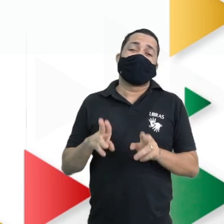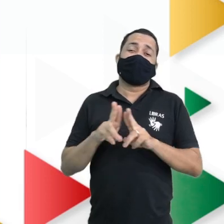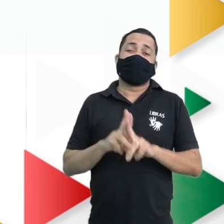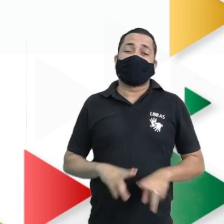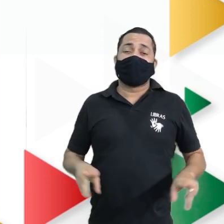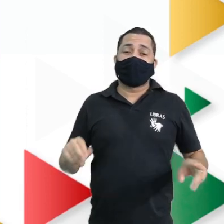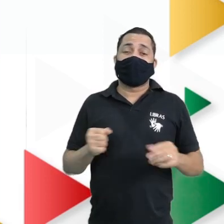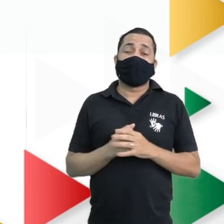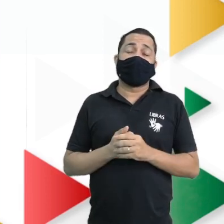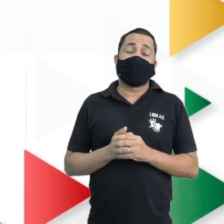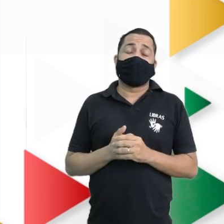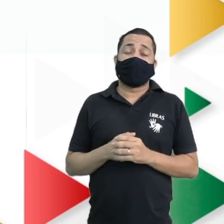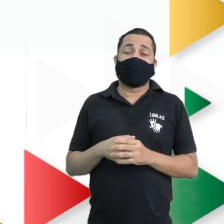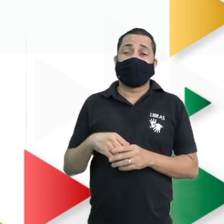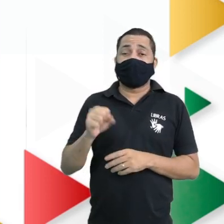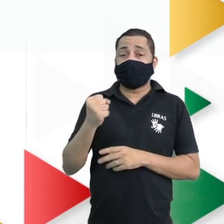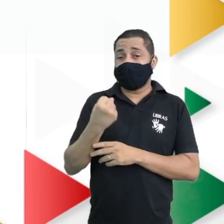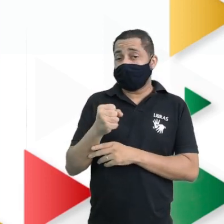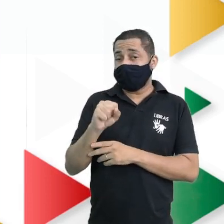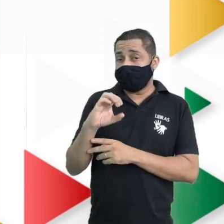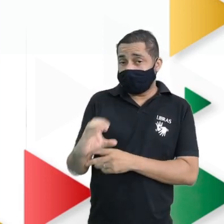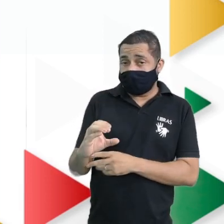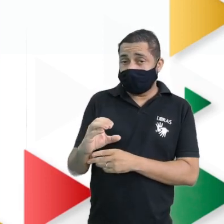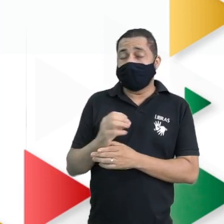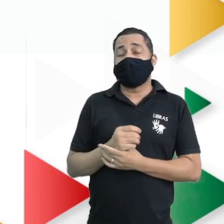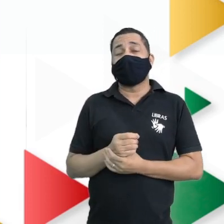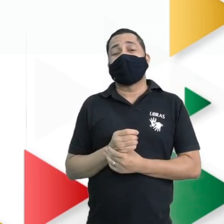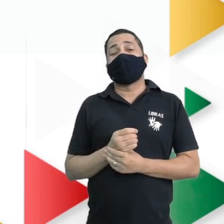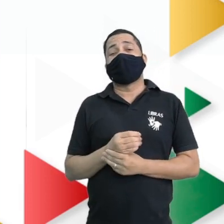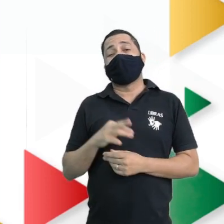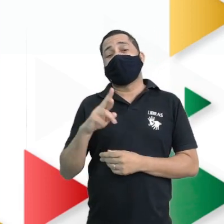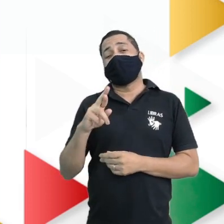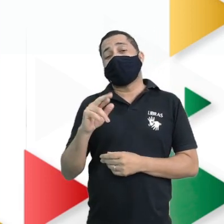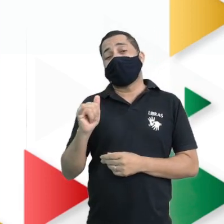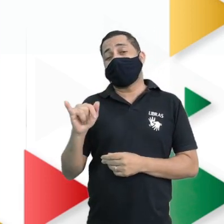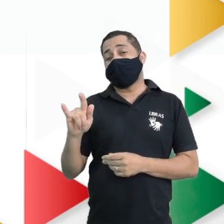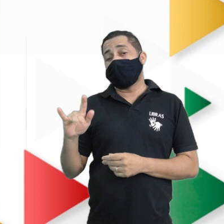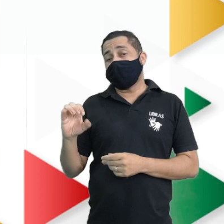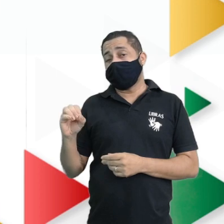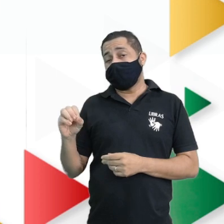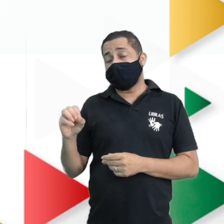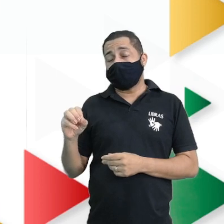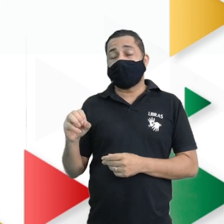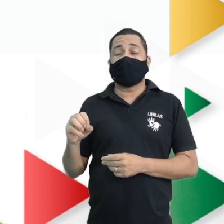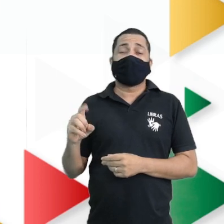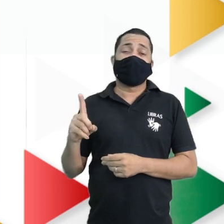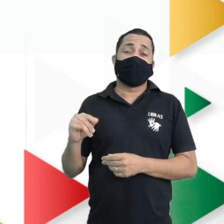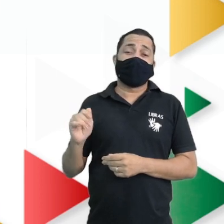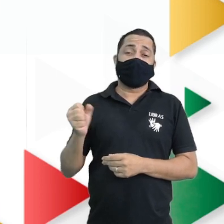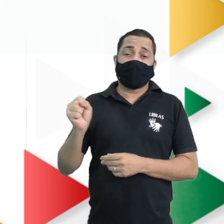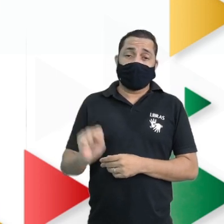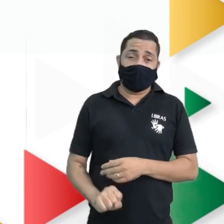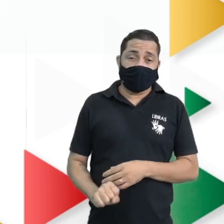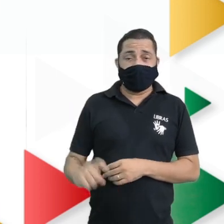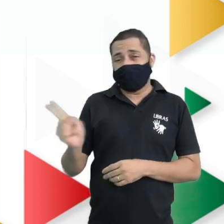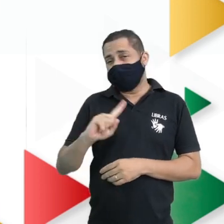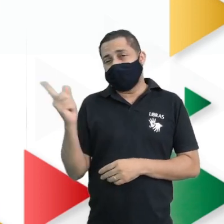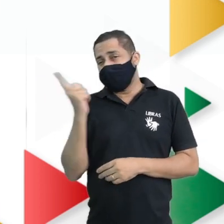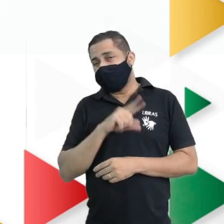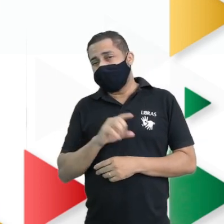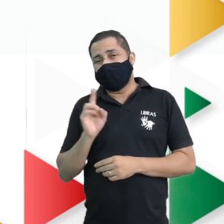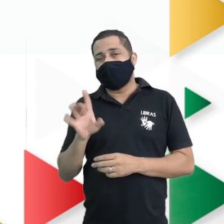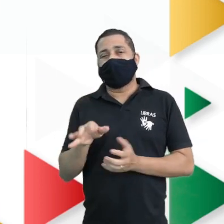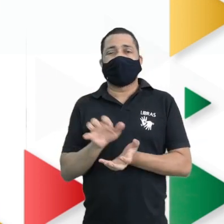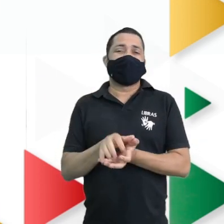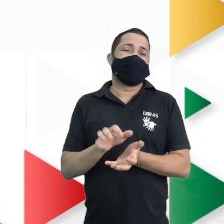Sul, né? Que é a galera que queria, né, ser livre do Brasil. Não conseguiu, só quem consegue é Pernambuco,